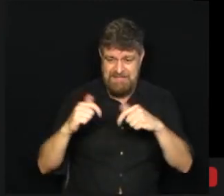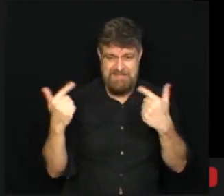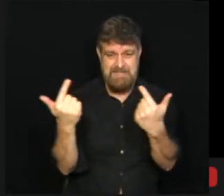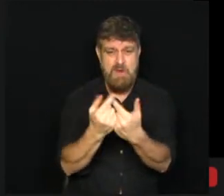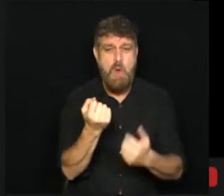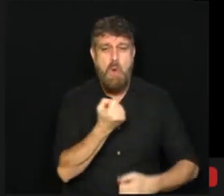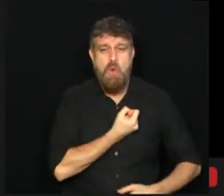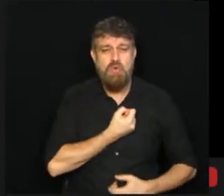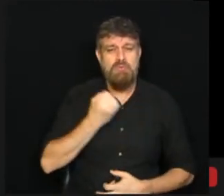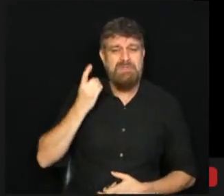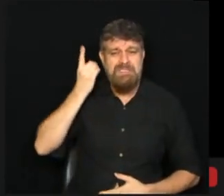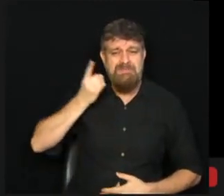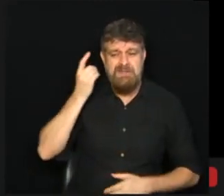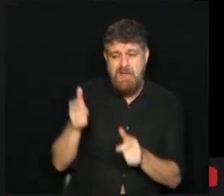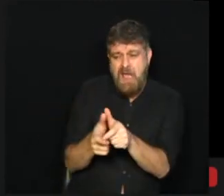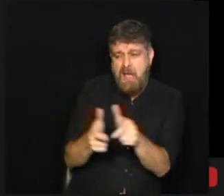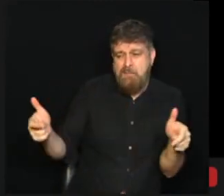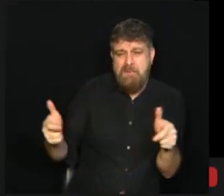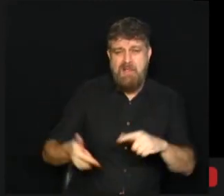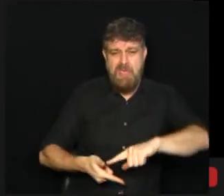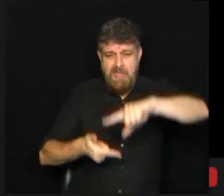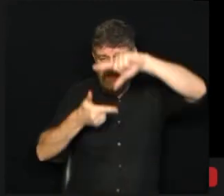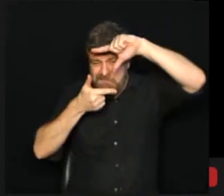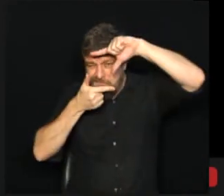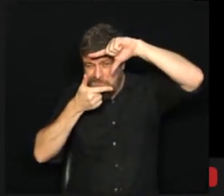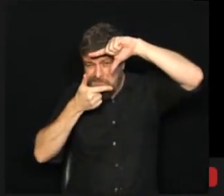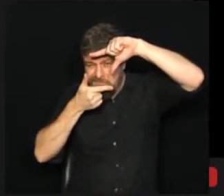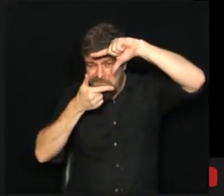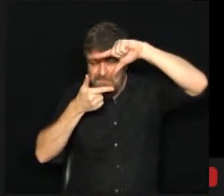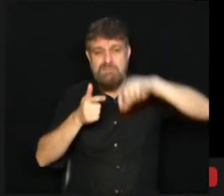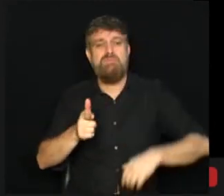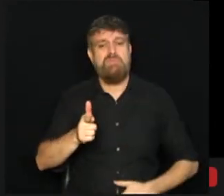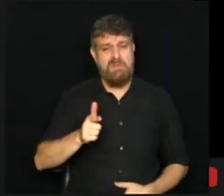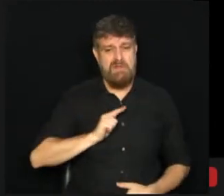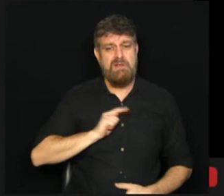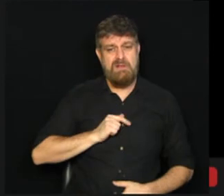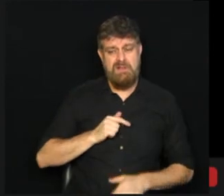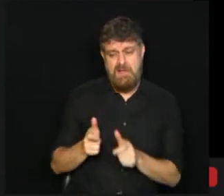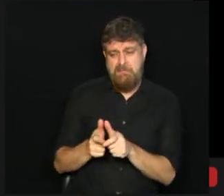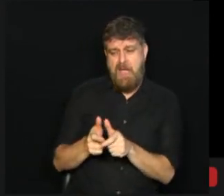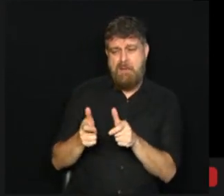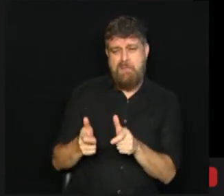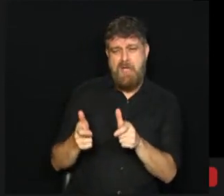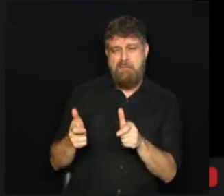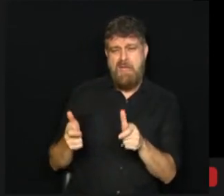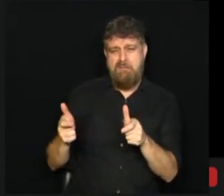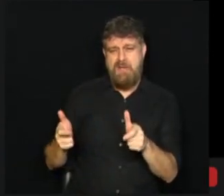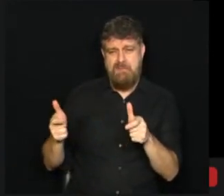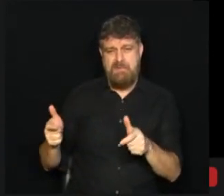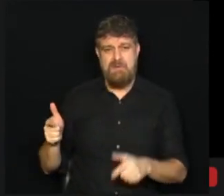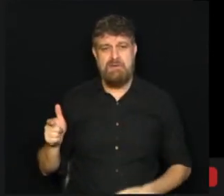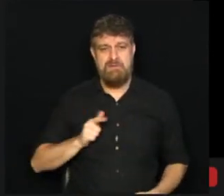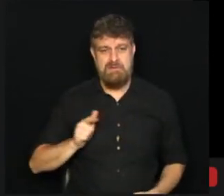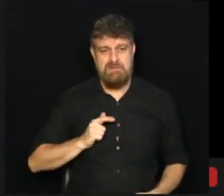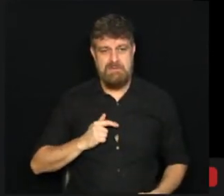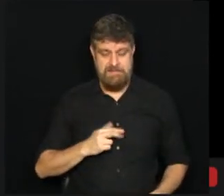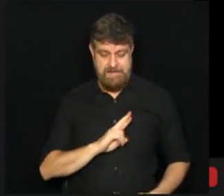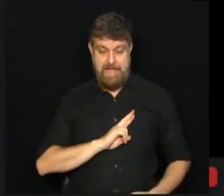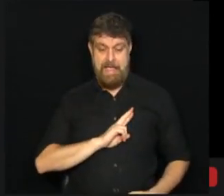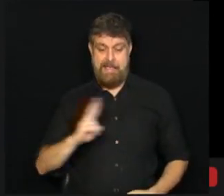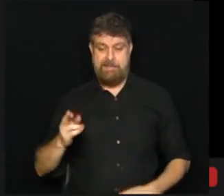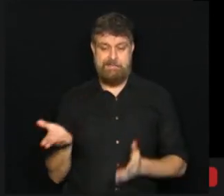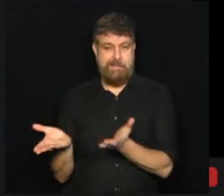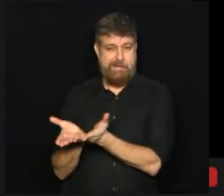número de parlamentares fundamentalistas, divisão muito marcada pelo fundamentalismo religioso.